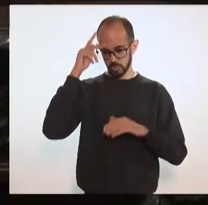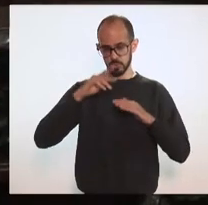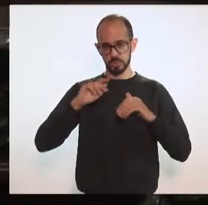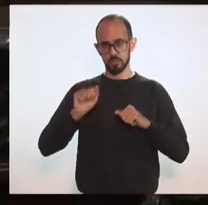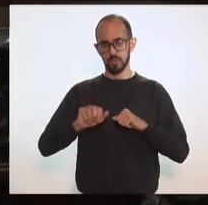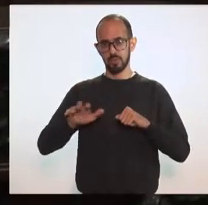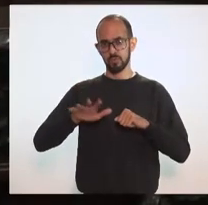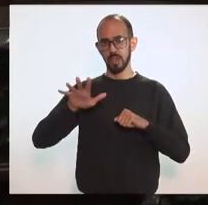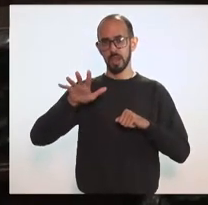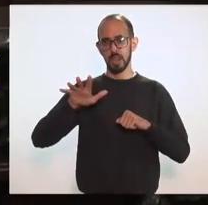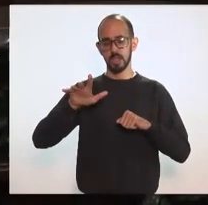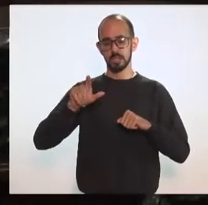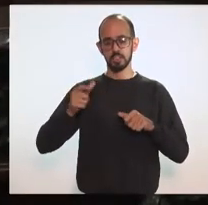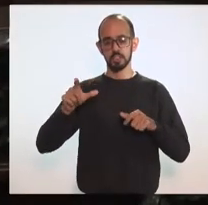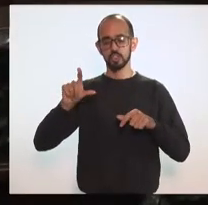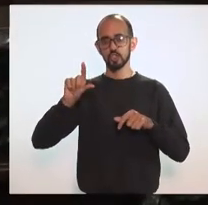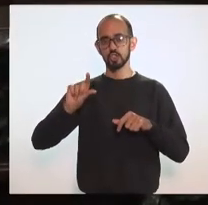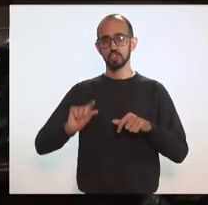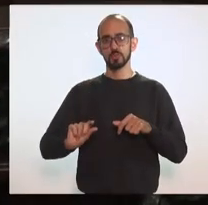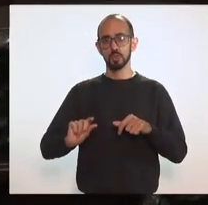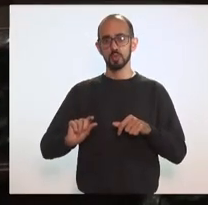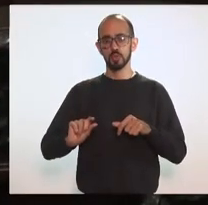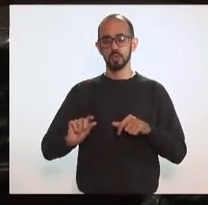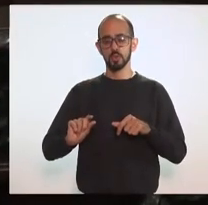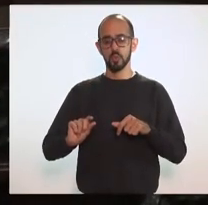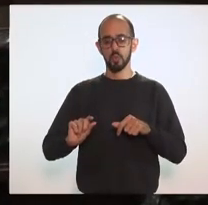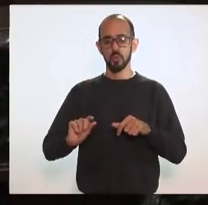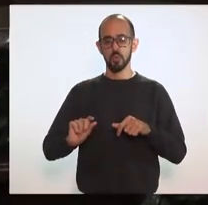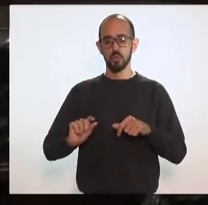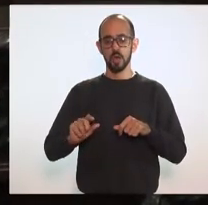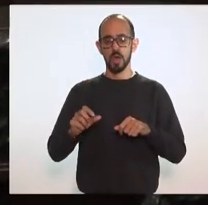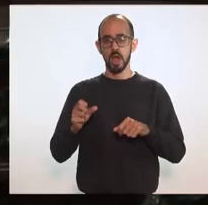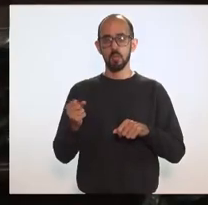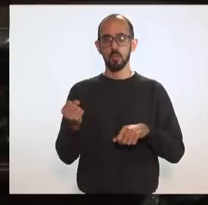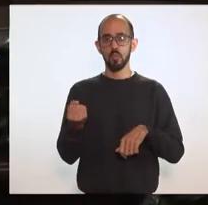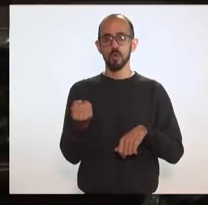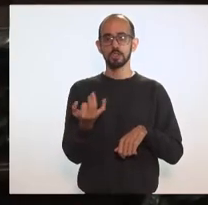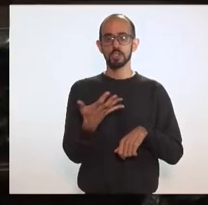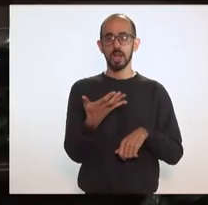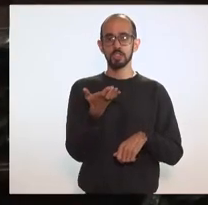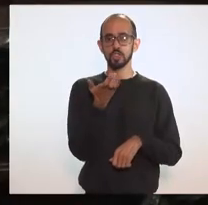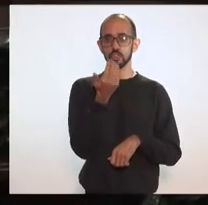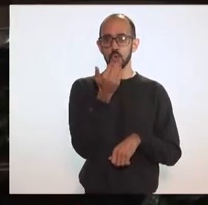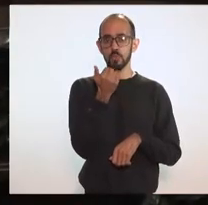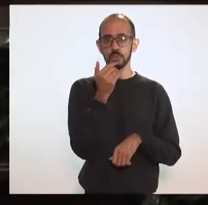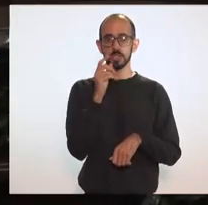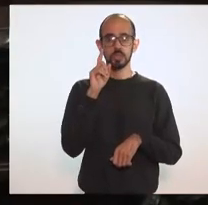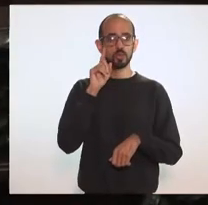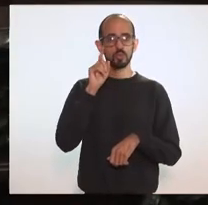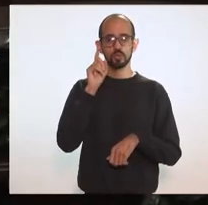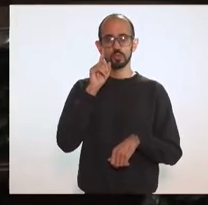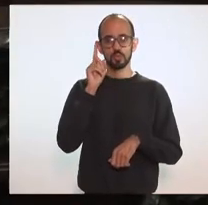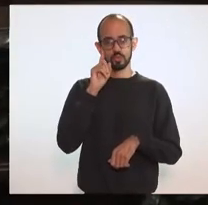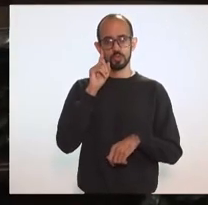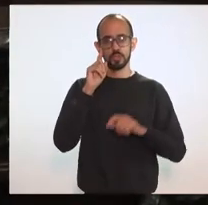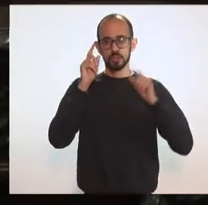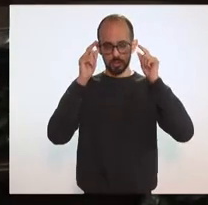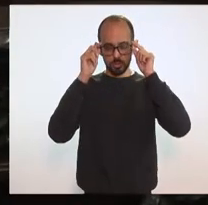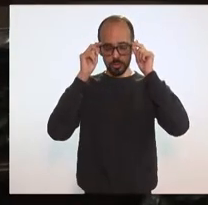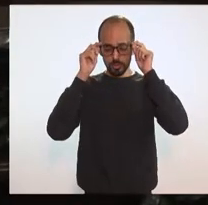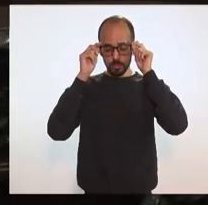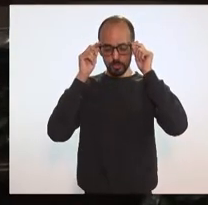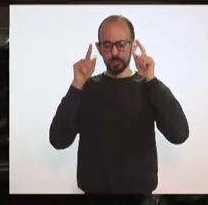favela reduziram o número de alimentações ao dia que